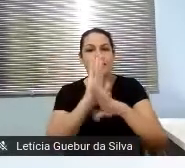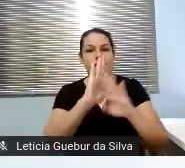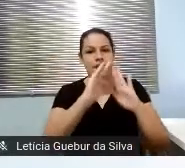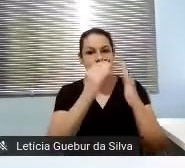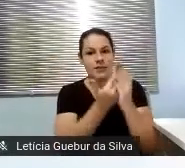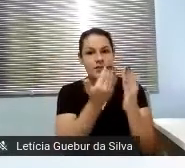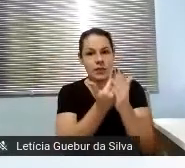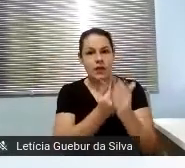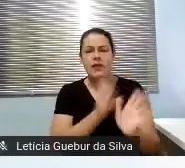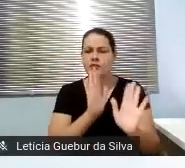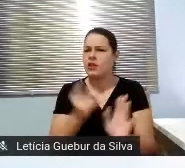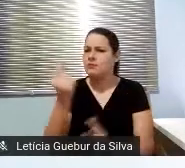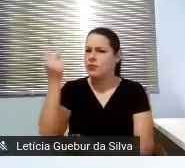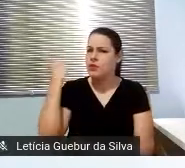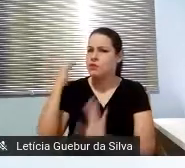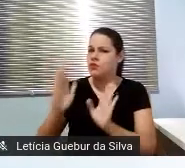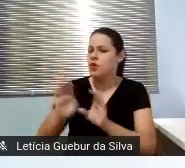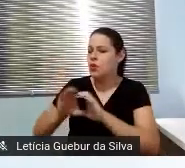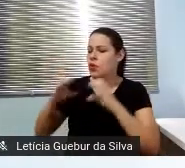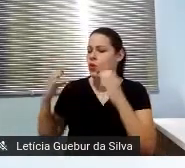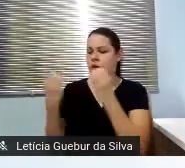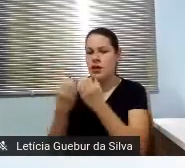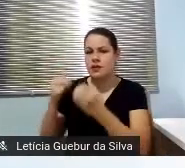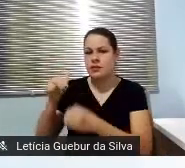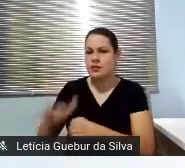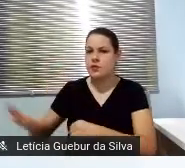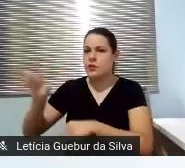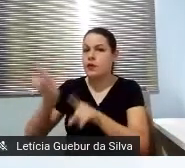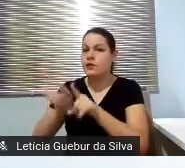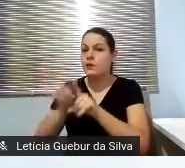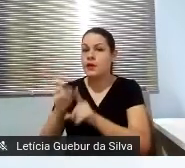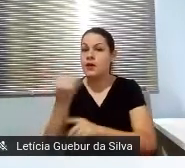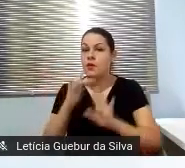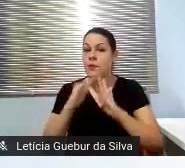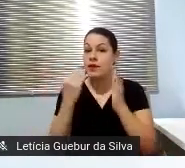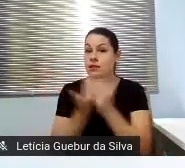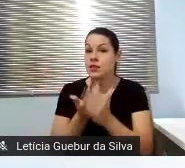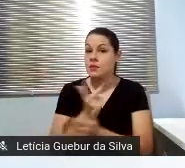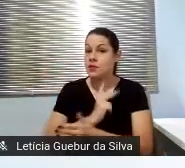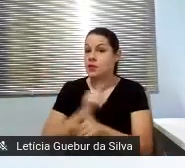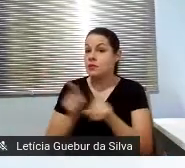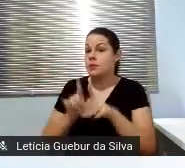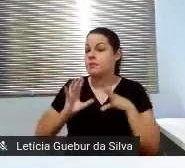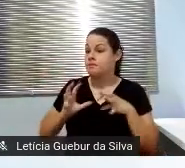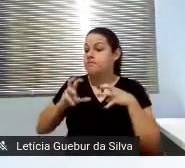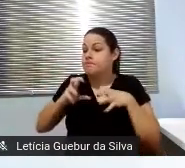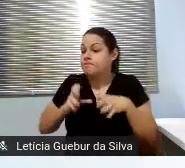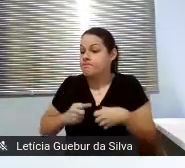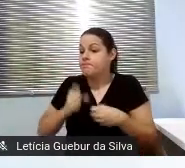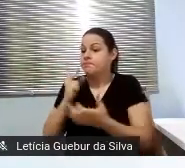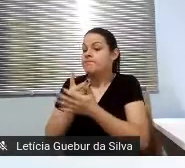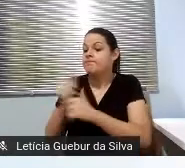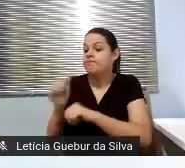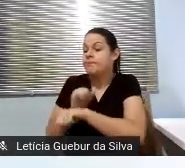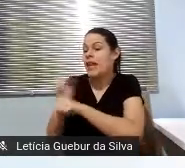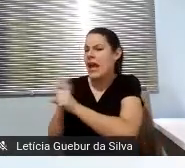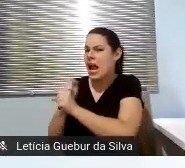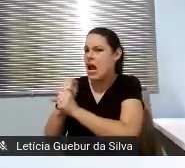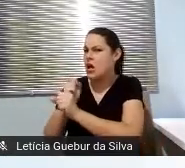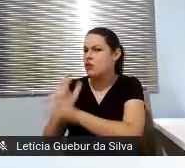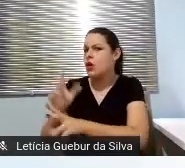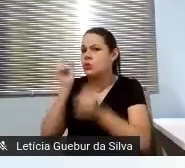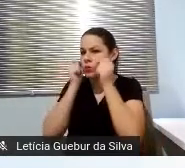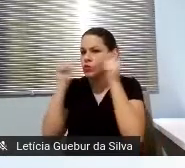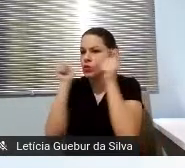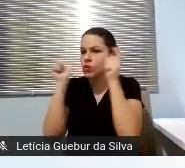de um tempo, e o Congresso Nacional e as entidades de educação trabalham ativamente em cima disso, já vem de alguns anos que